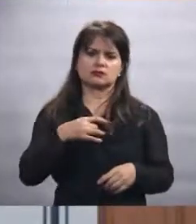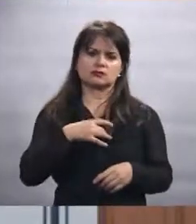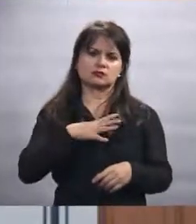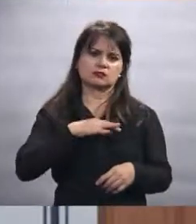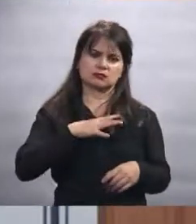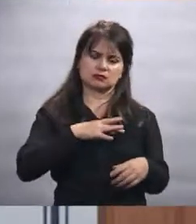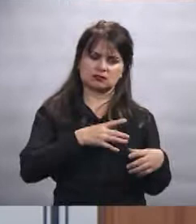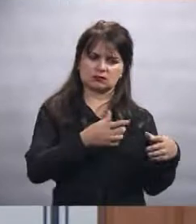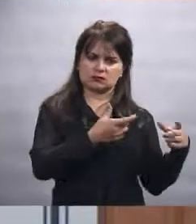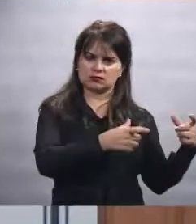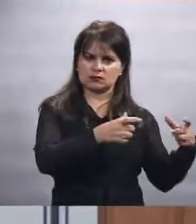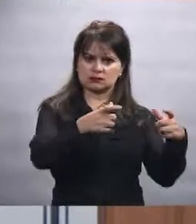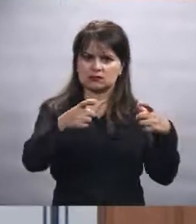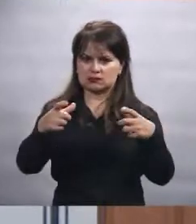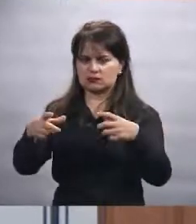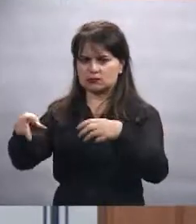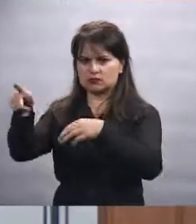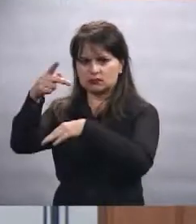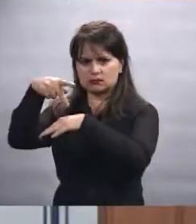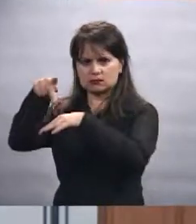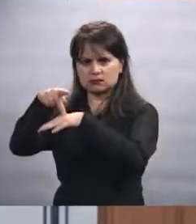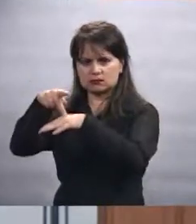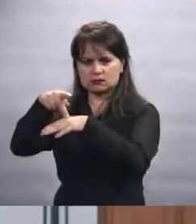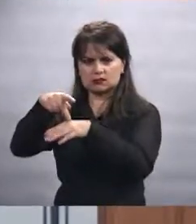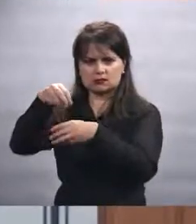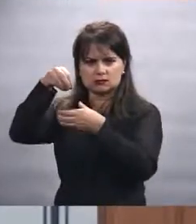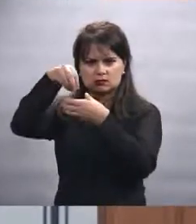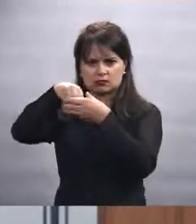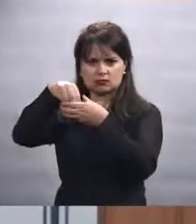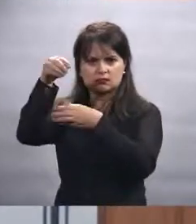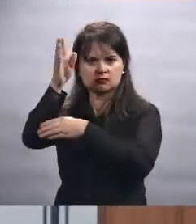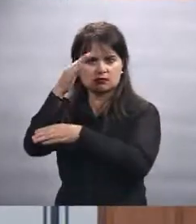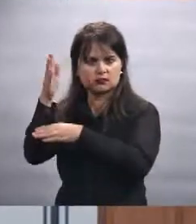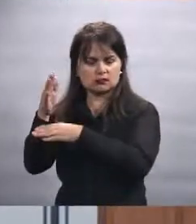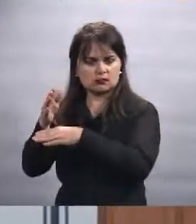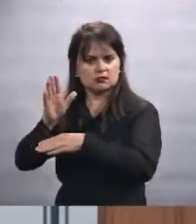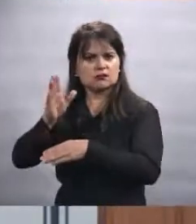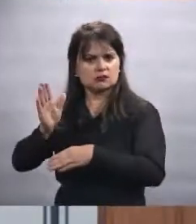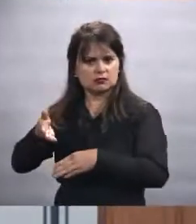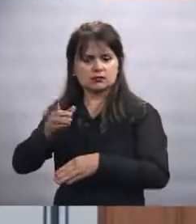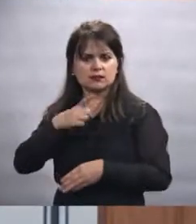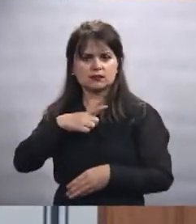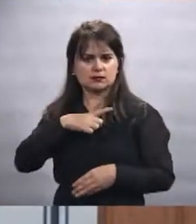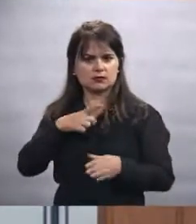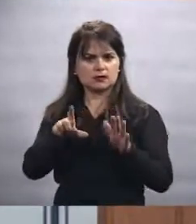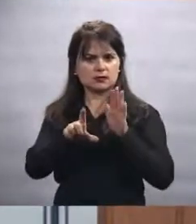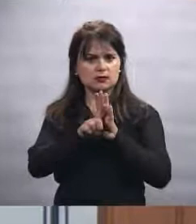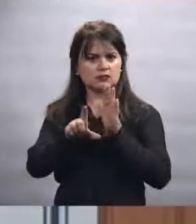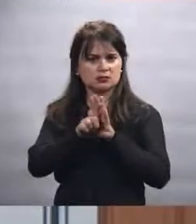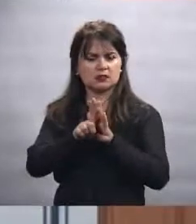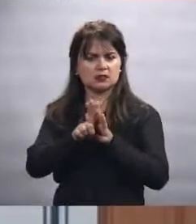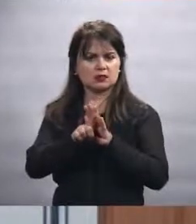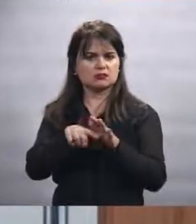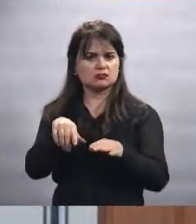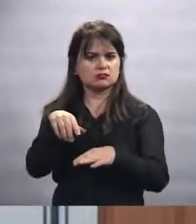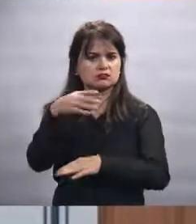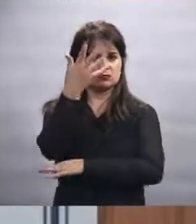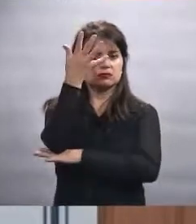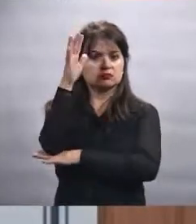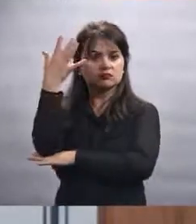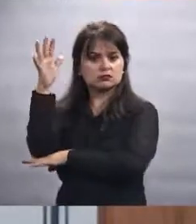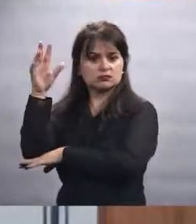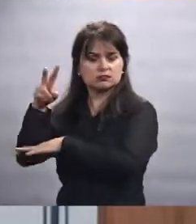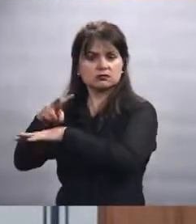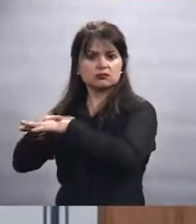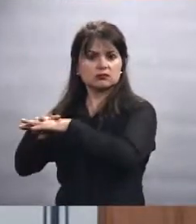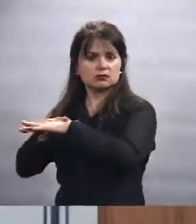no país já desempenham, já executam essa legislação, que prevê